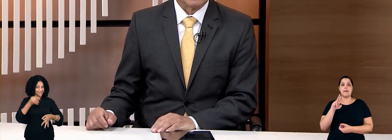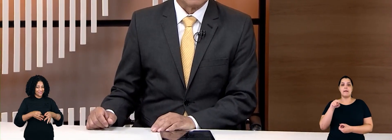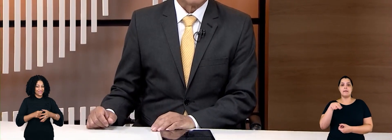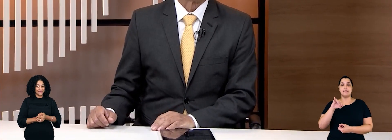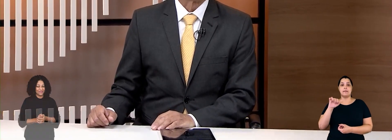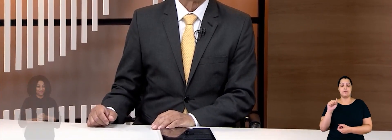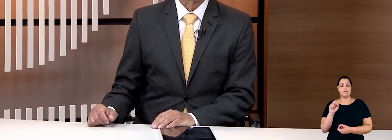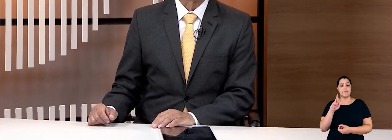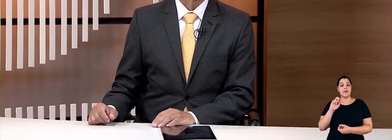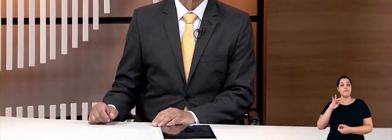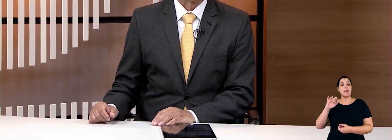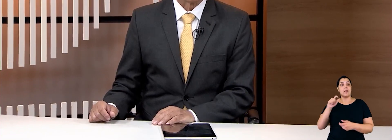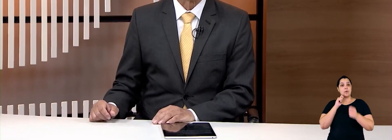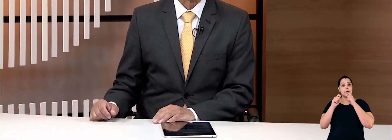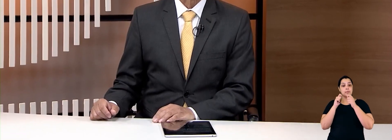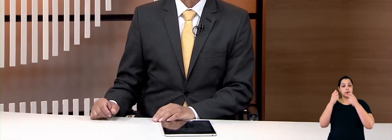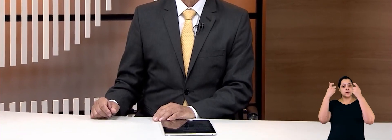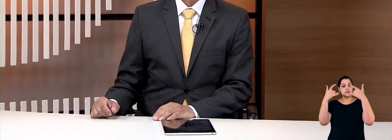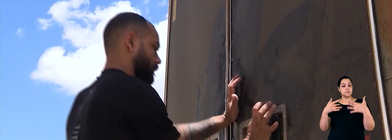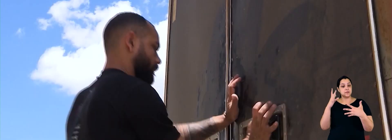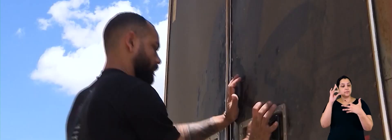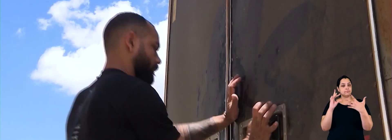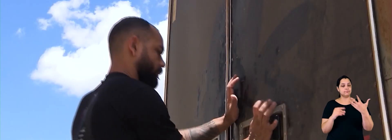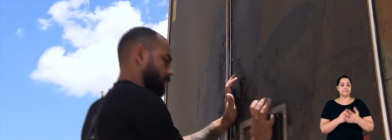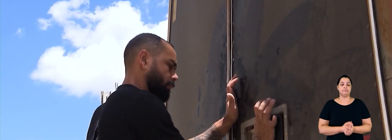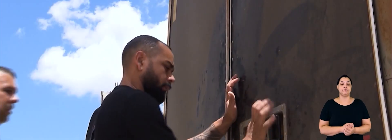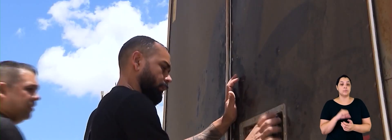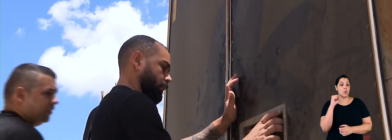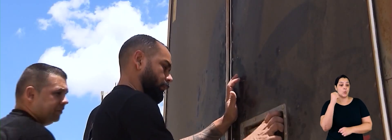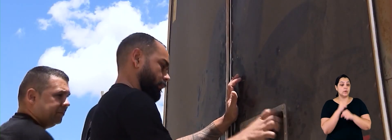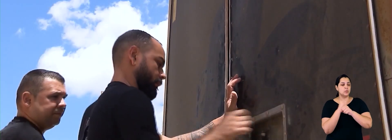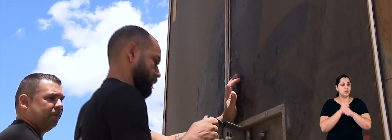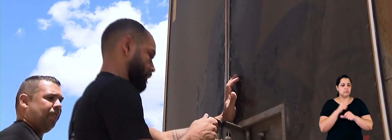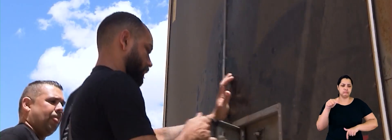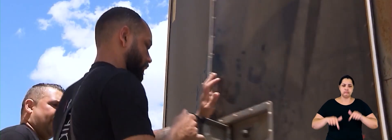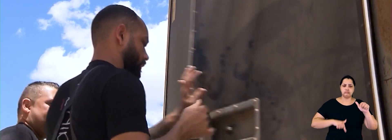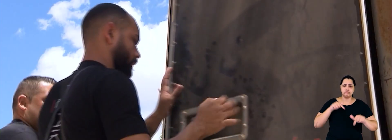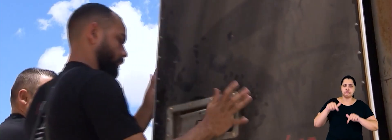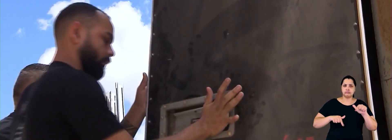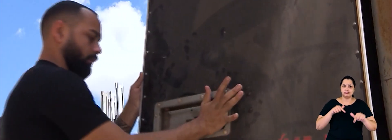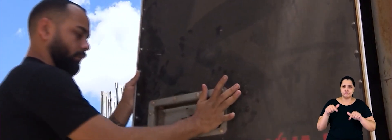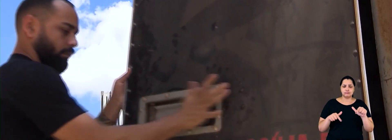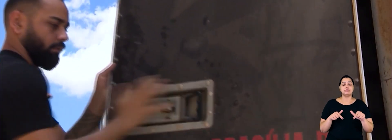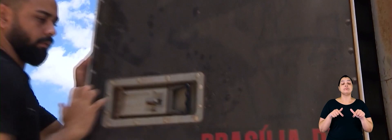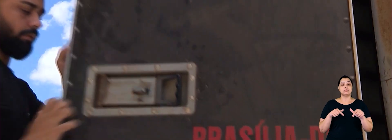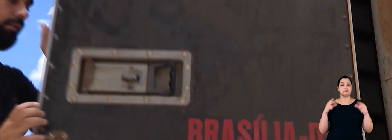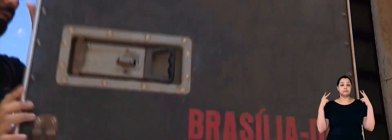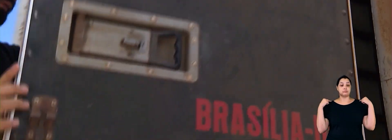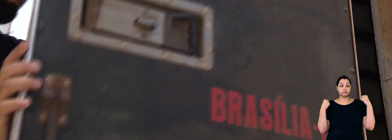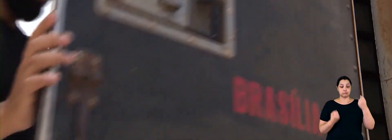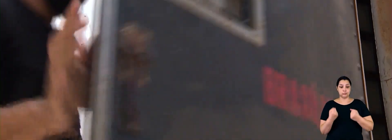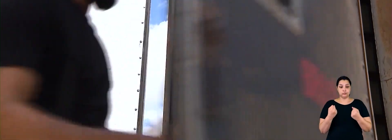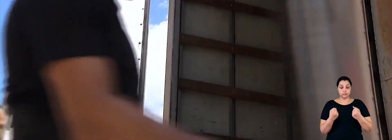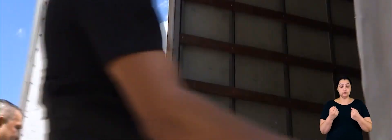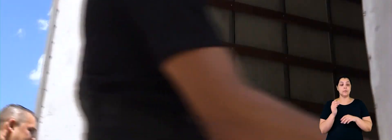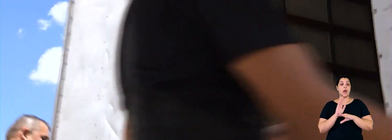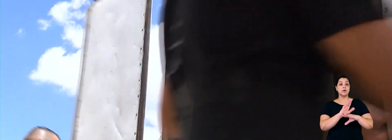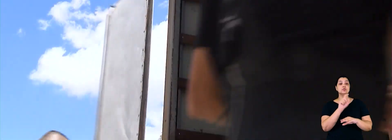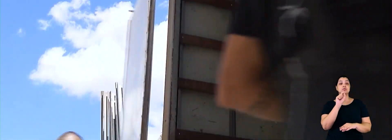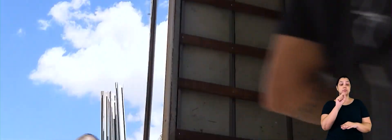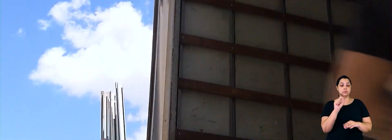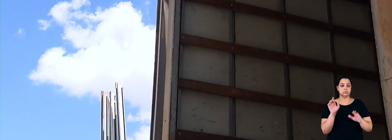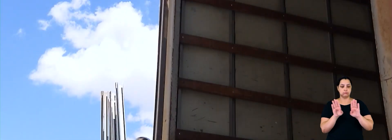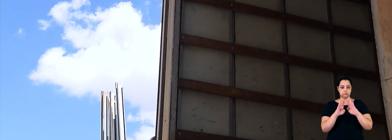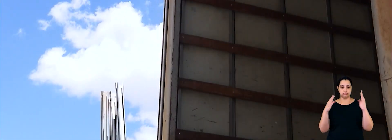Justiça. Rafael Silva explica esse caso. Durante 8 anos de serviços prestados, o motorista ajudou a